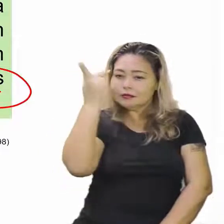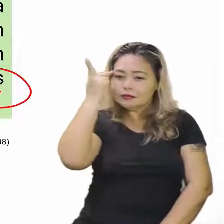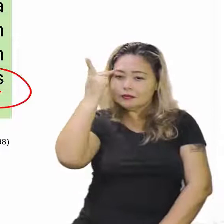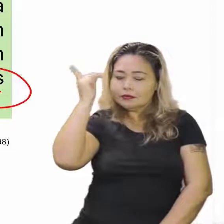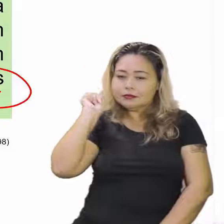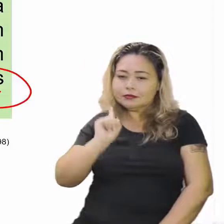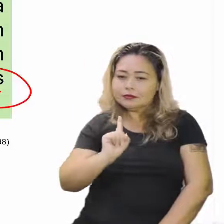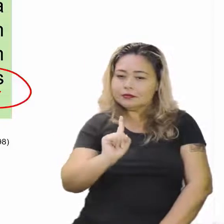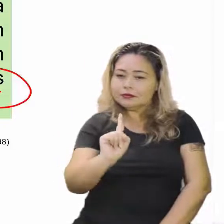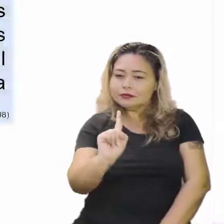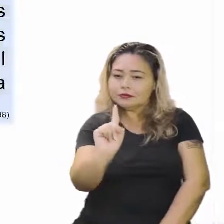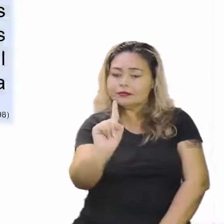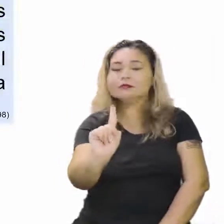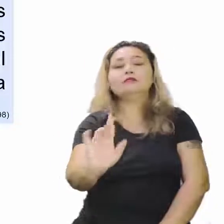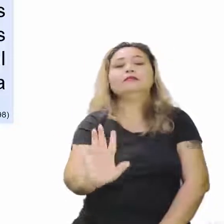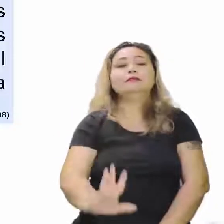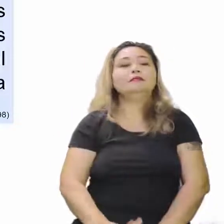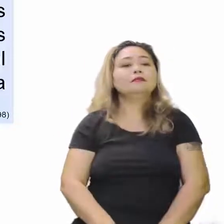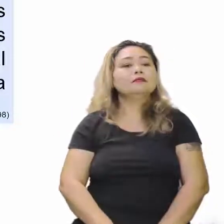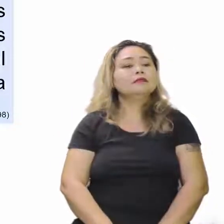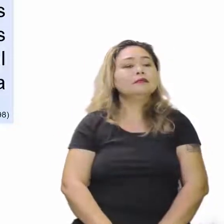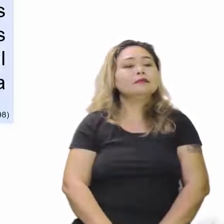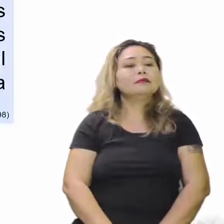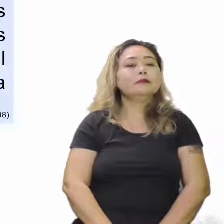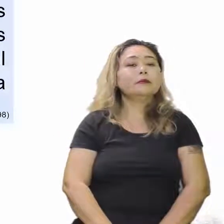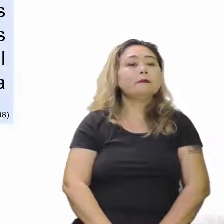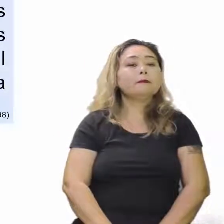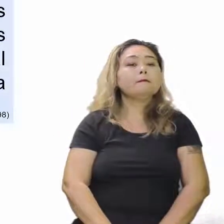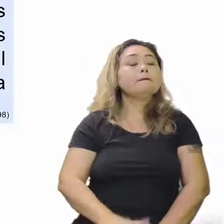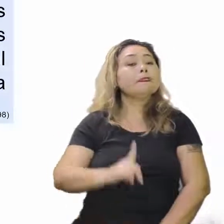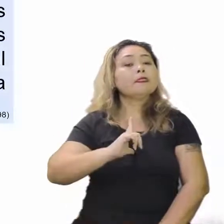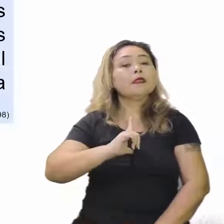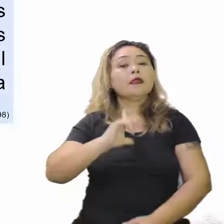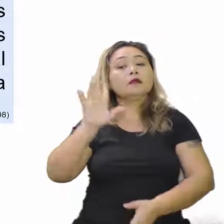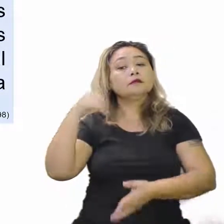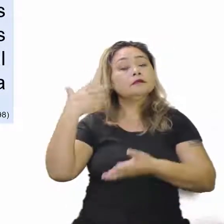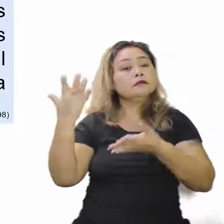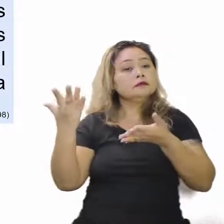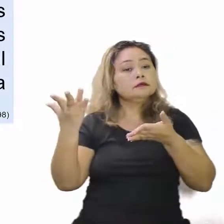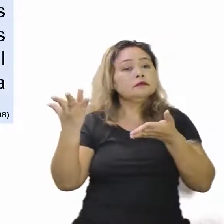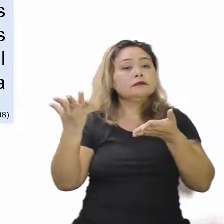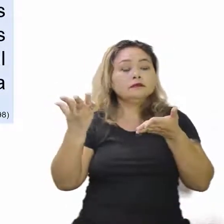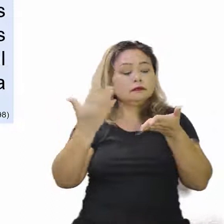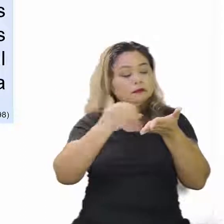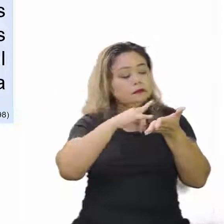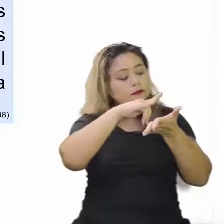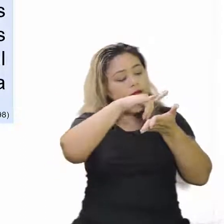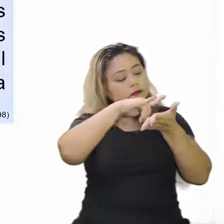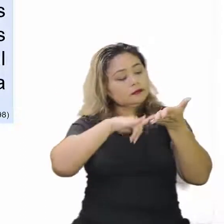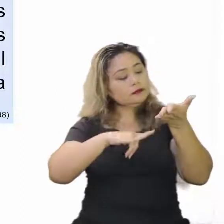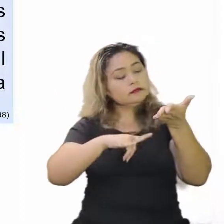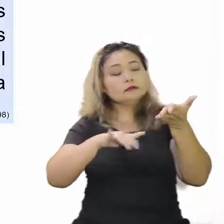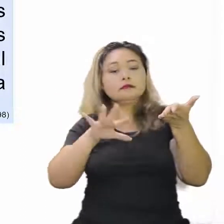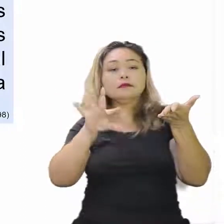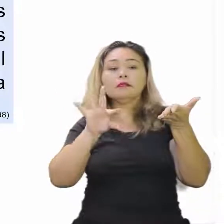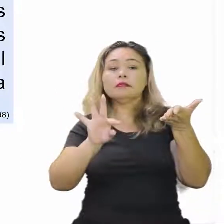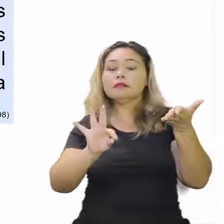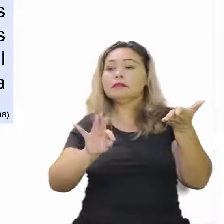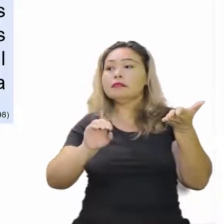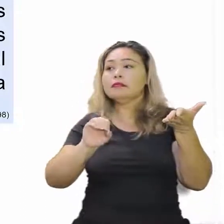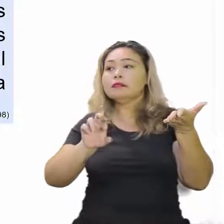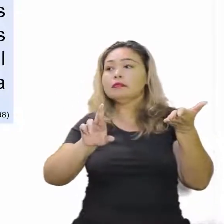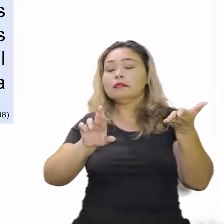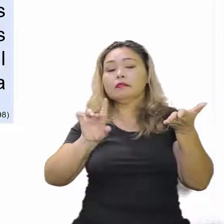Vamos em frente. Teve outro ponto aí, Tratado de Tordesilhas, que